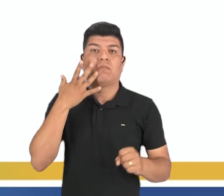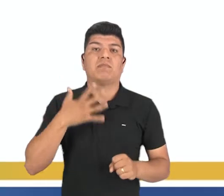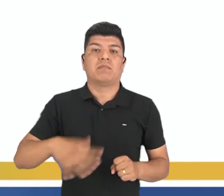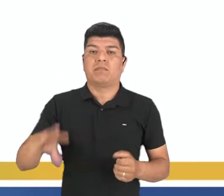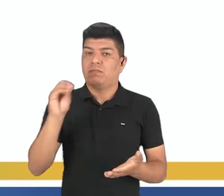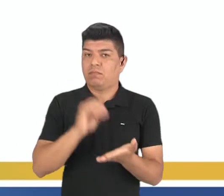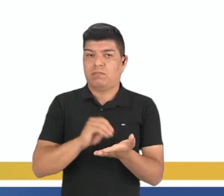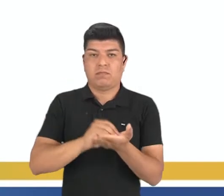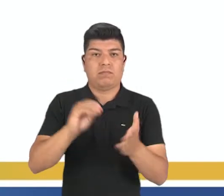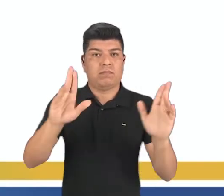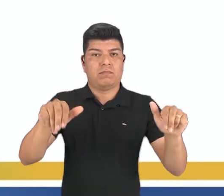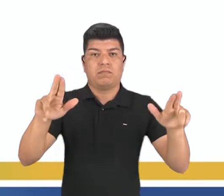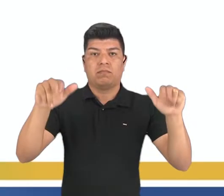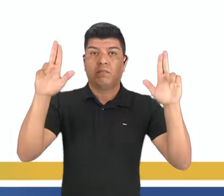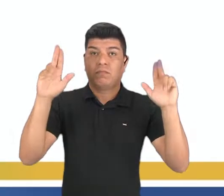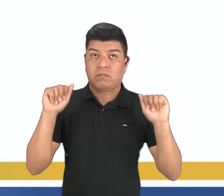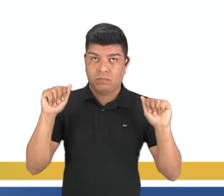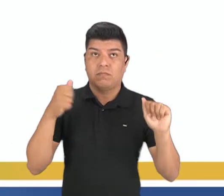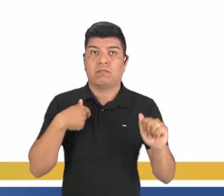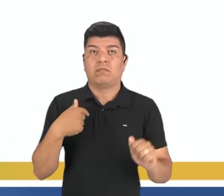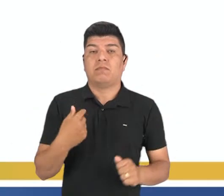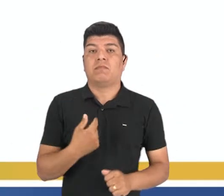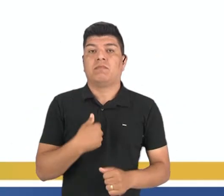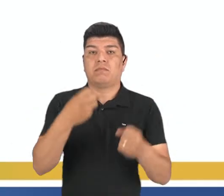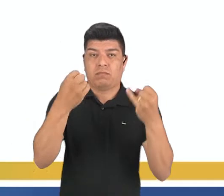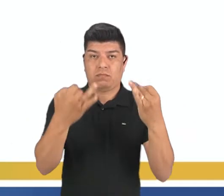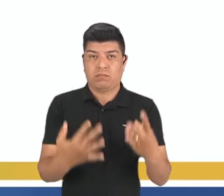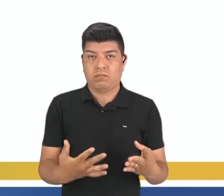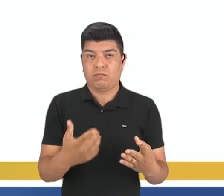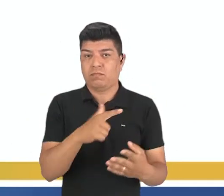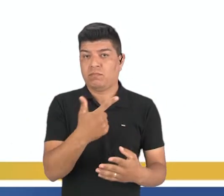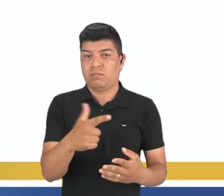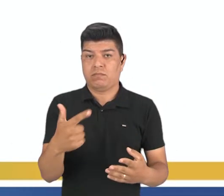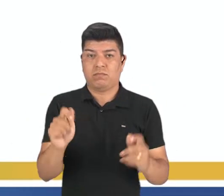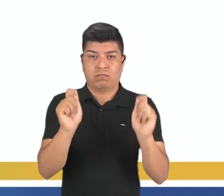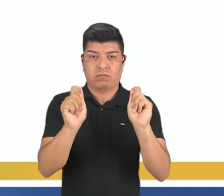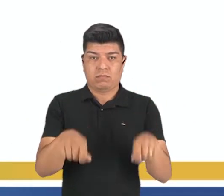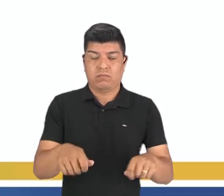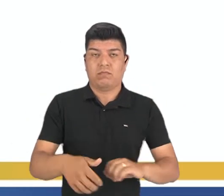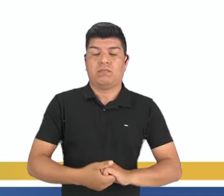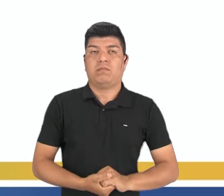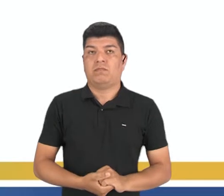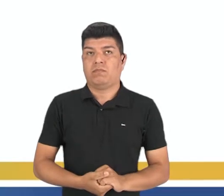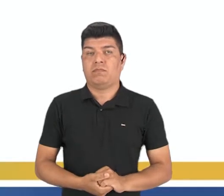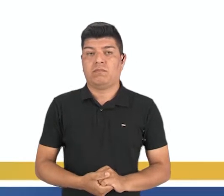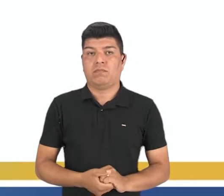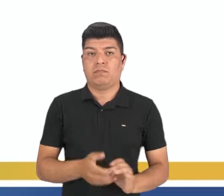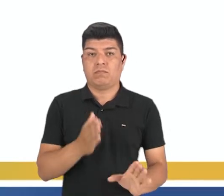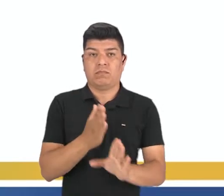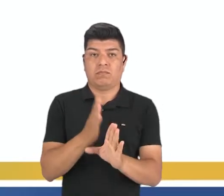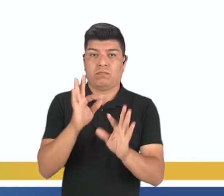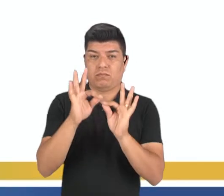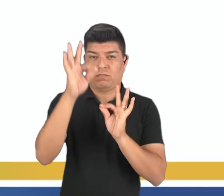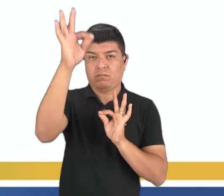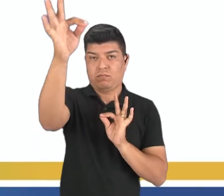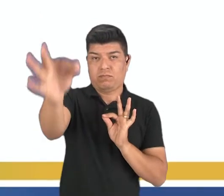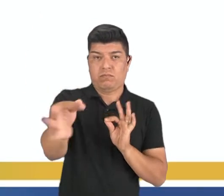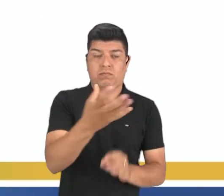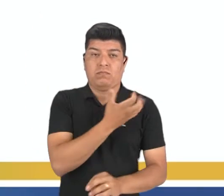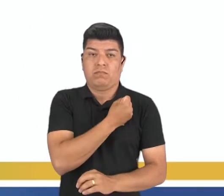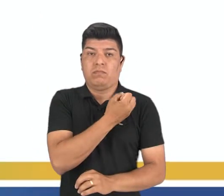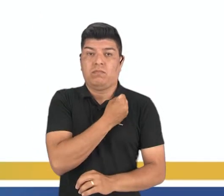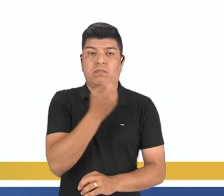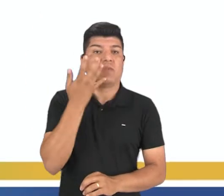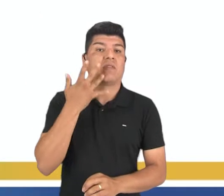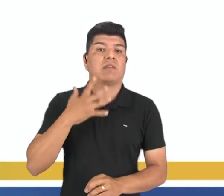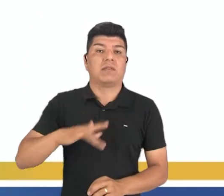não faltava naquele lugar. Como eu estava dizendo, não havia possibilidade. Devido à distância e o número de